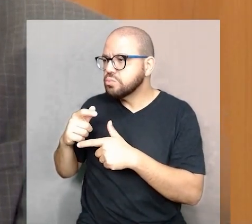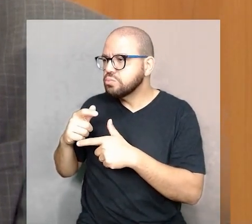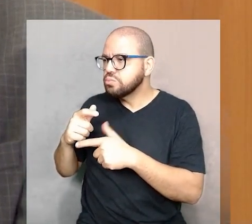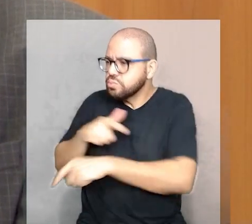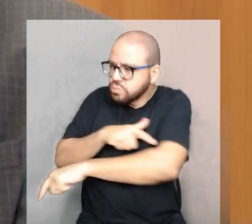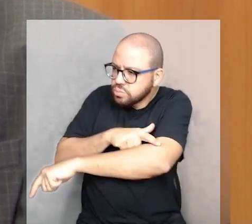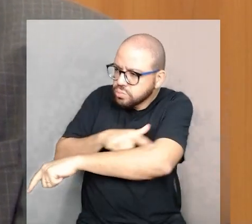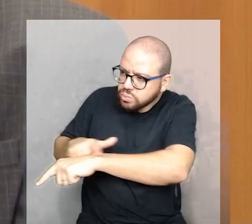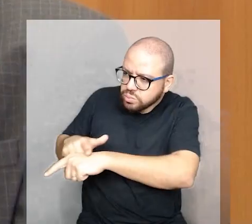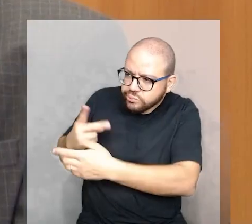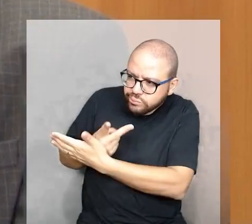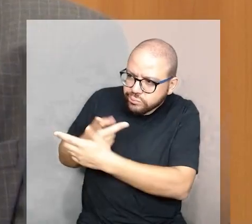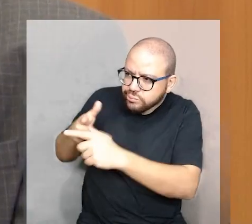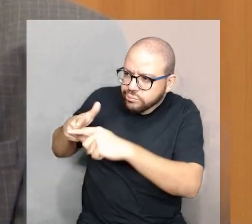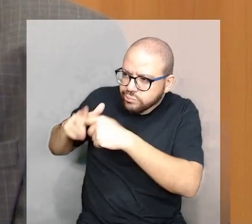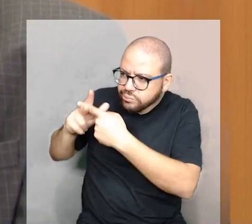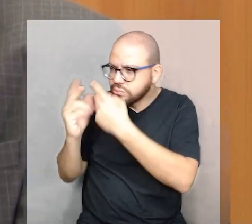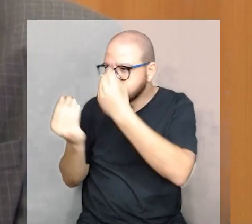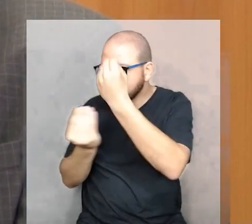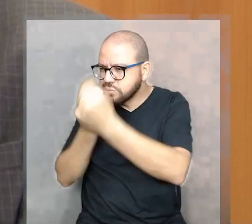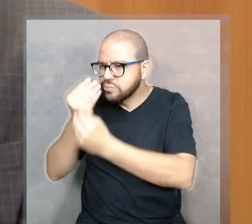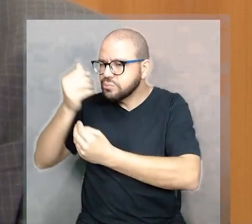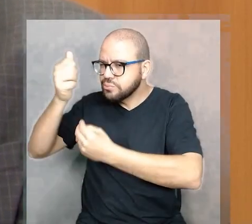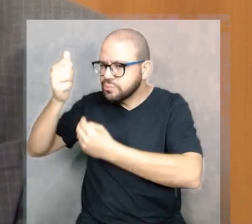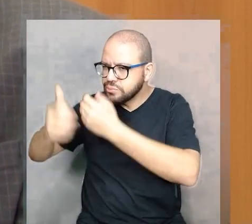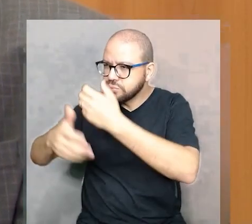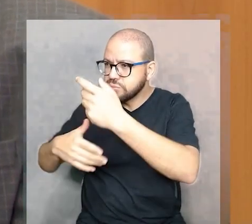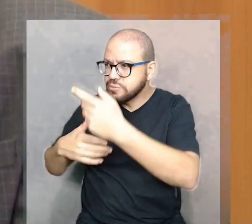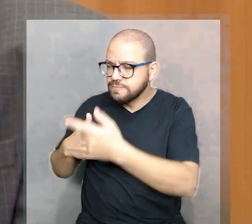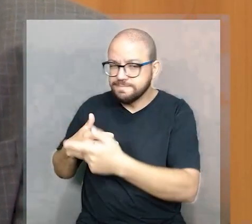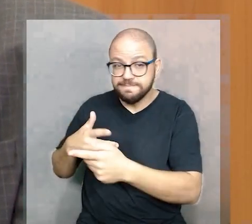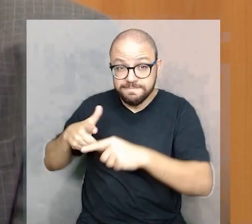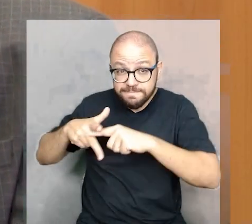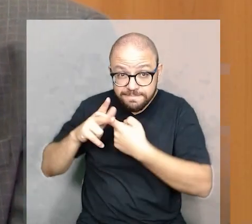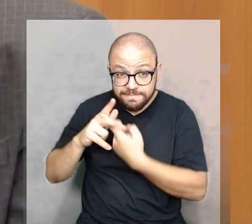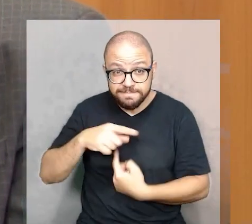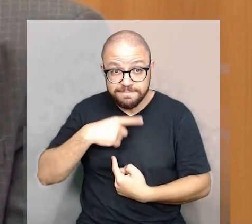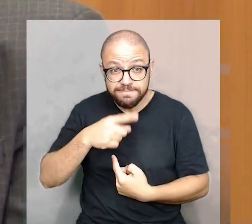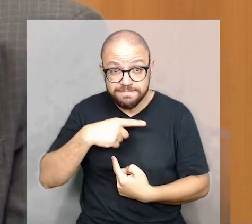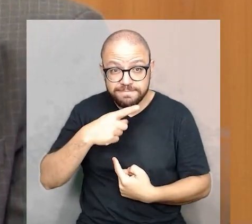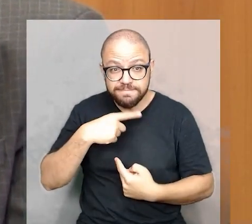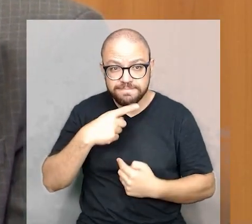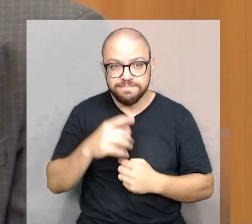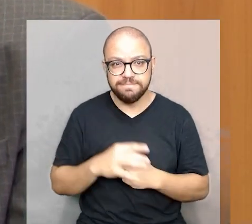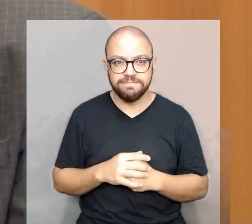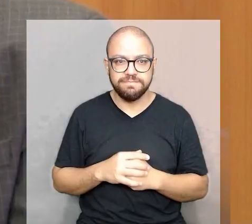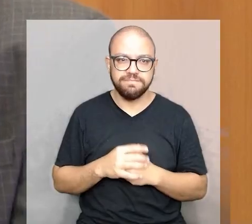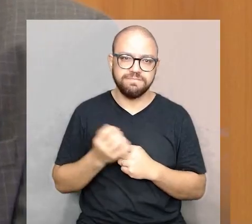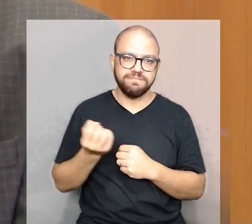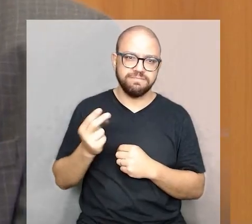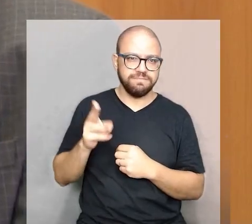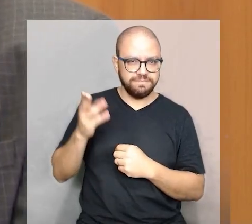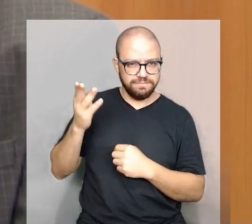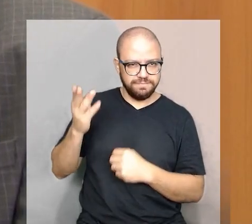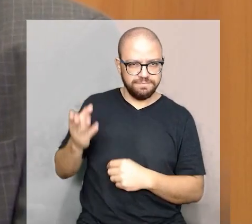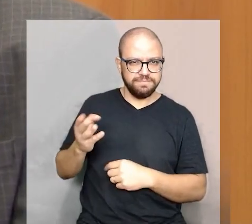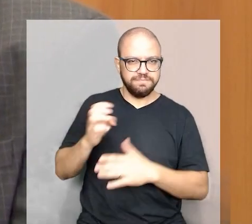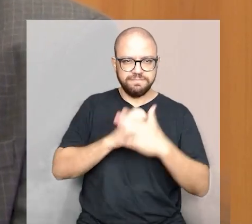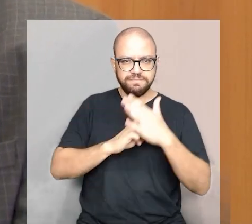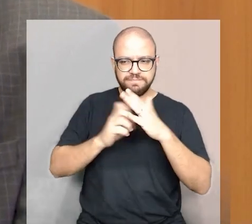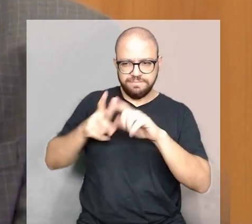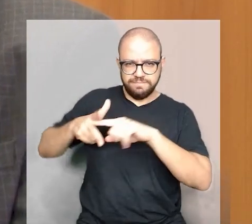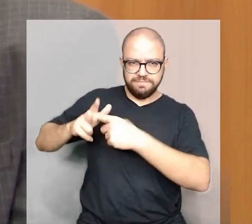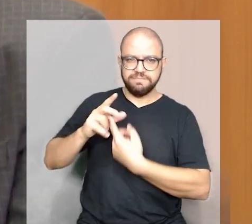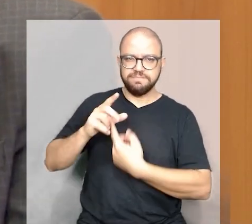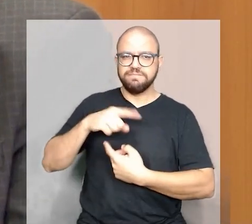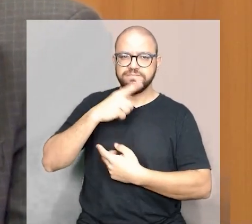suas condutas, principalmente com o termo de ajuste de conduta. Quando não há nenhuma solução autocompositiva ou a própria empresa resolva,